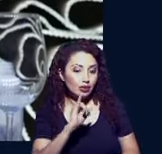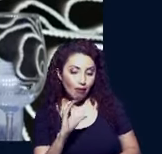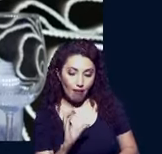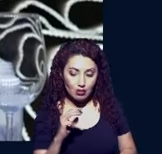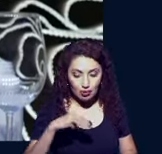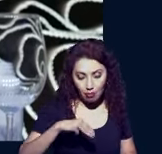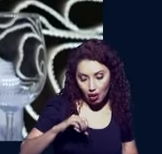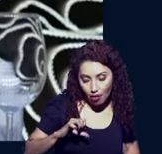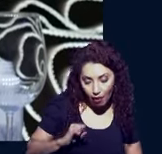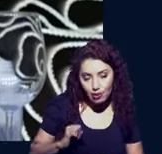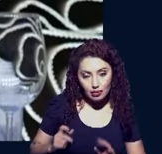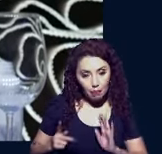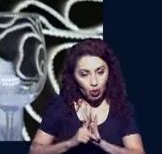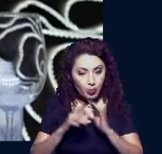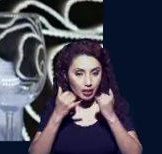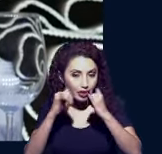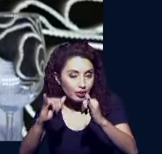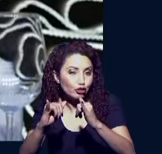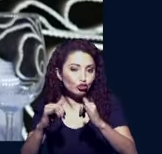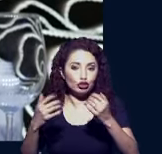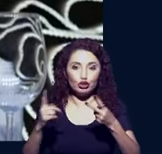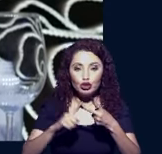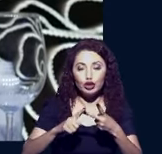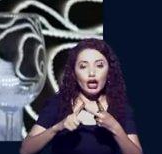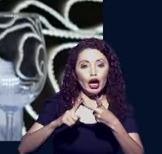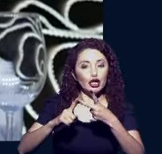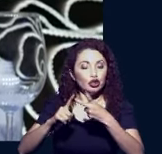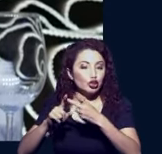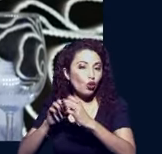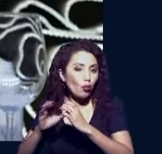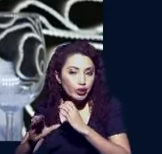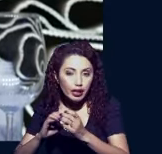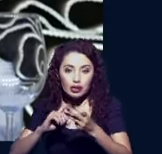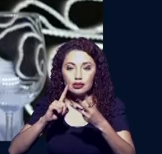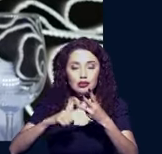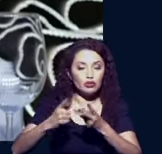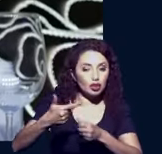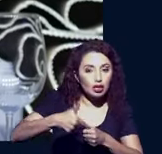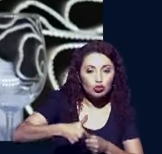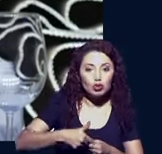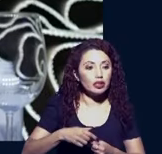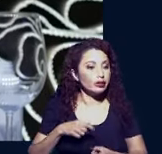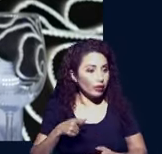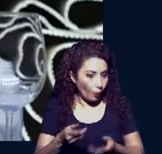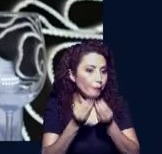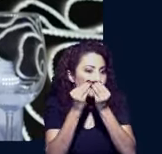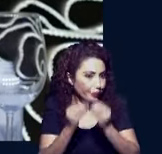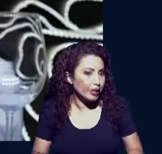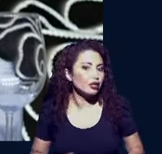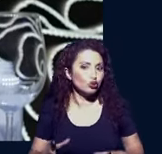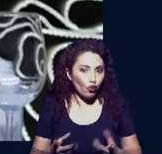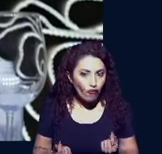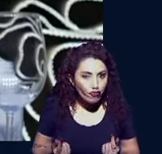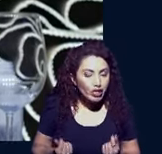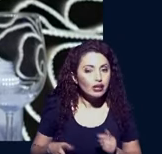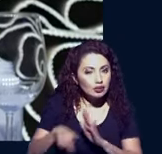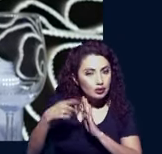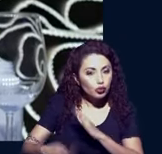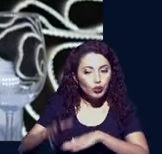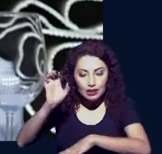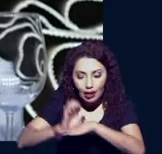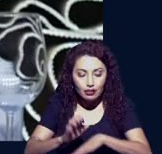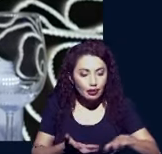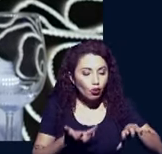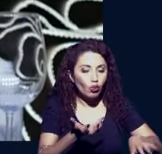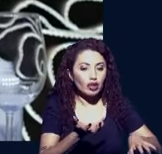energia de telecomunicação de gasolina Isso foi um rombo nas contas dos estados e 12 municípios congresso votou